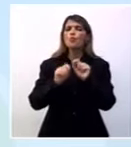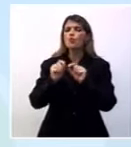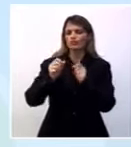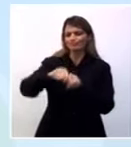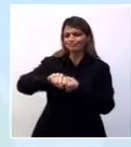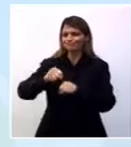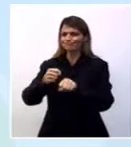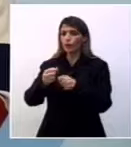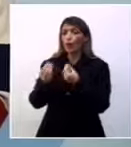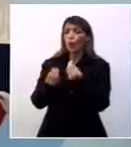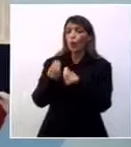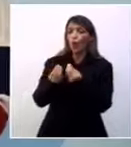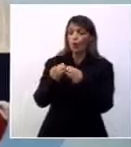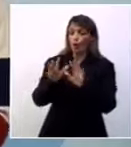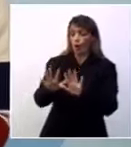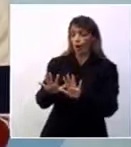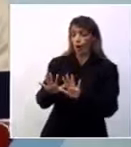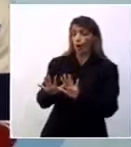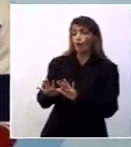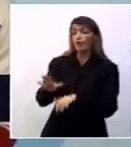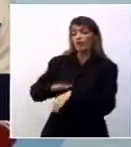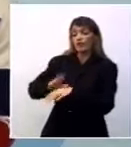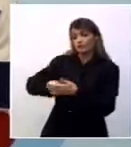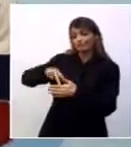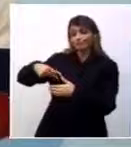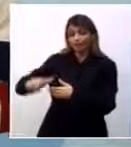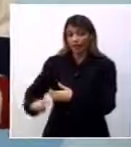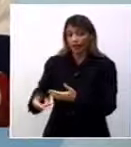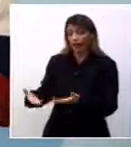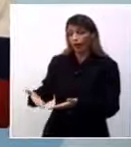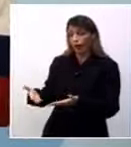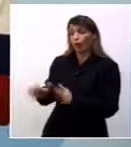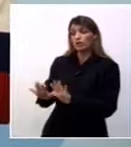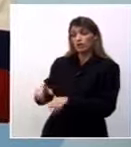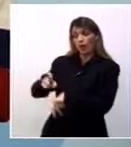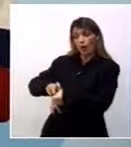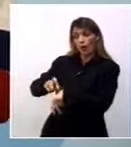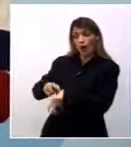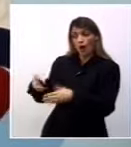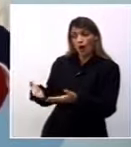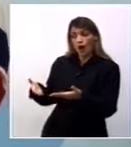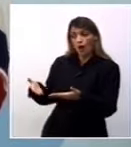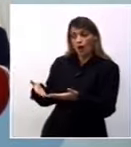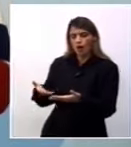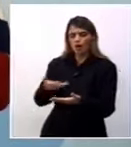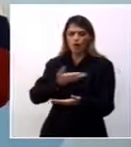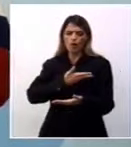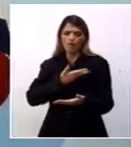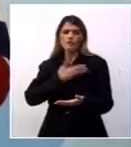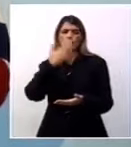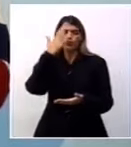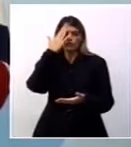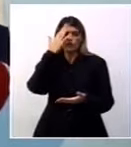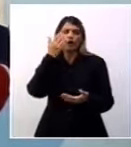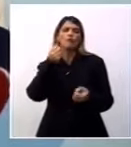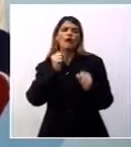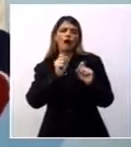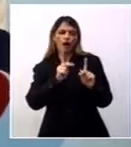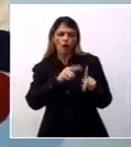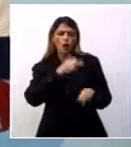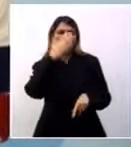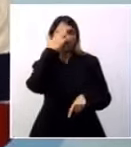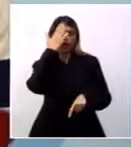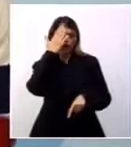Então, olha, agora nós vamos trabalhar com queda. Então, nesse momento, o seu colega sabe o movimento que ele deverá